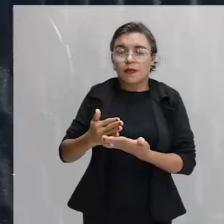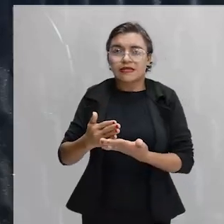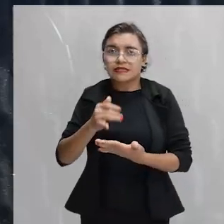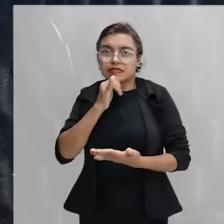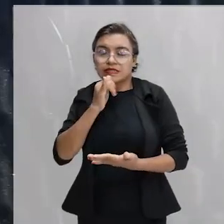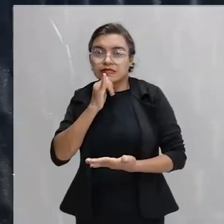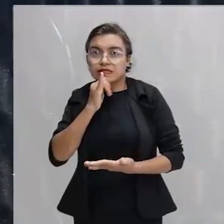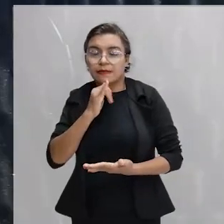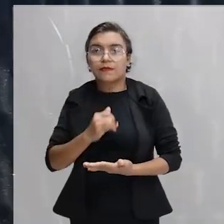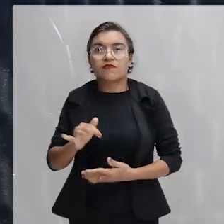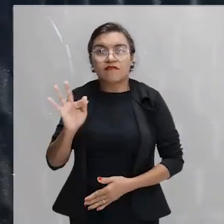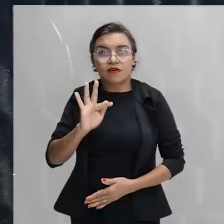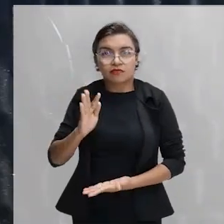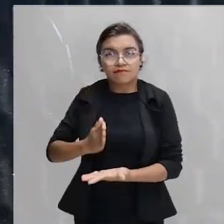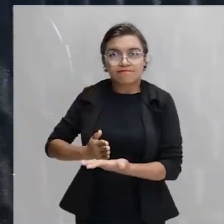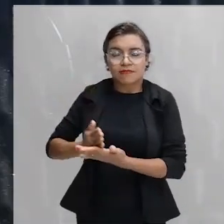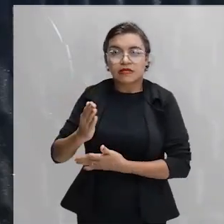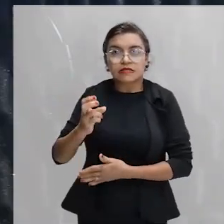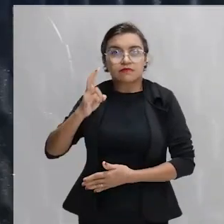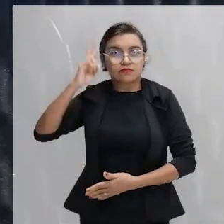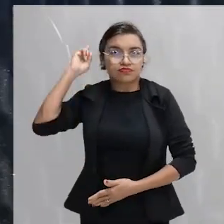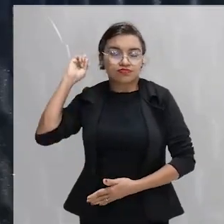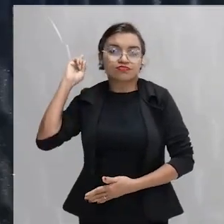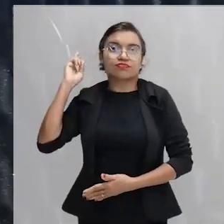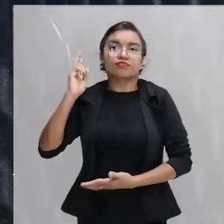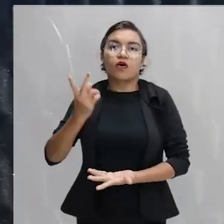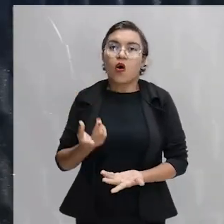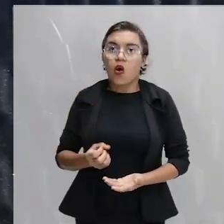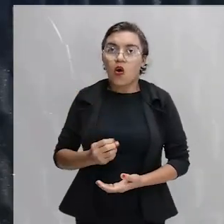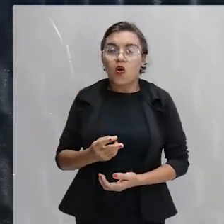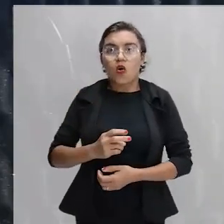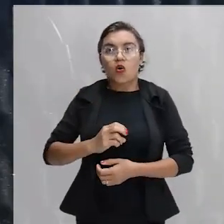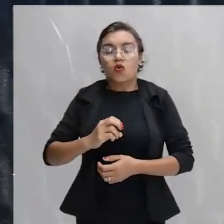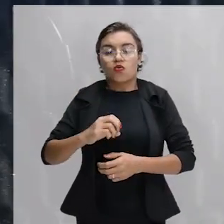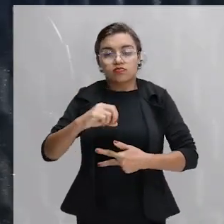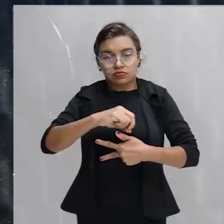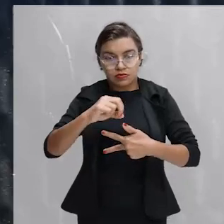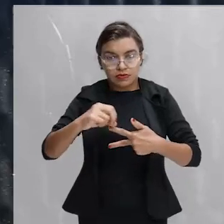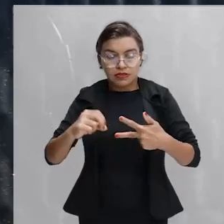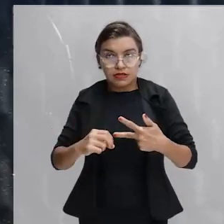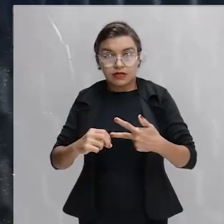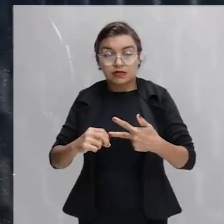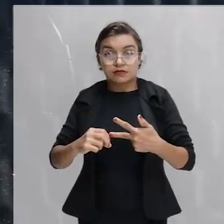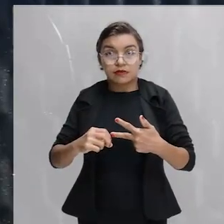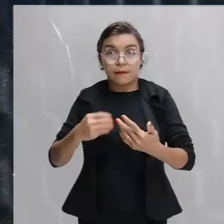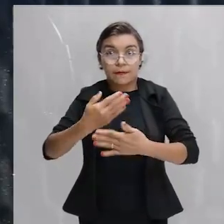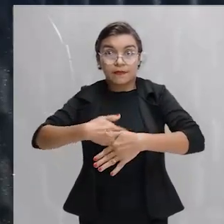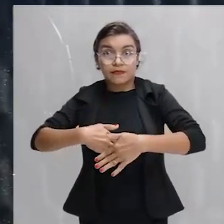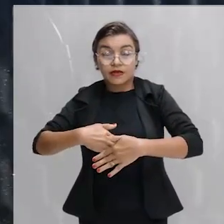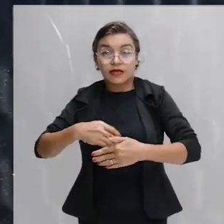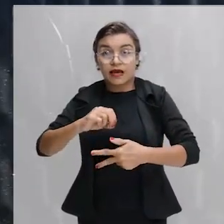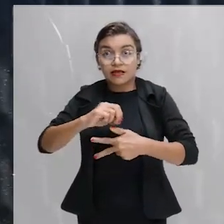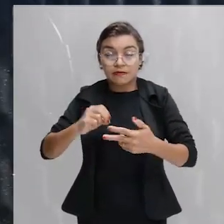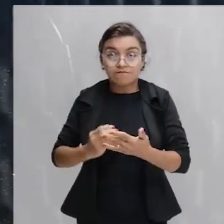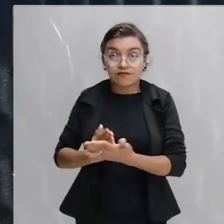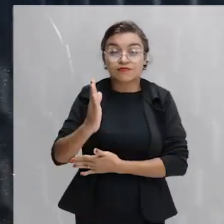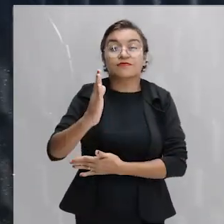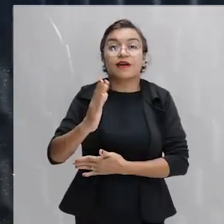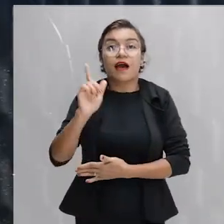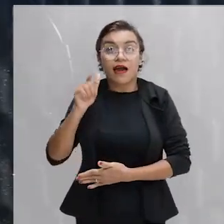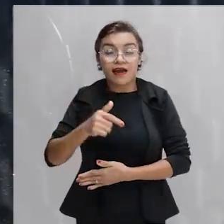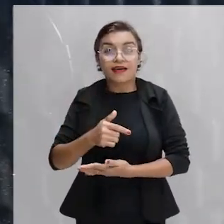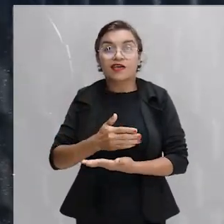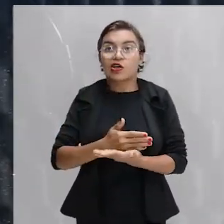passar no vestibular, quando entrar na universidade, você vai ser um calouro. Você sabia disso? Chuchu calouro. Que legal,